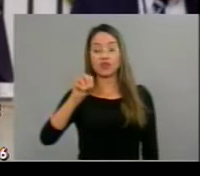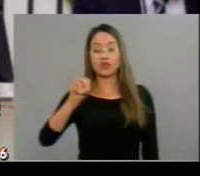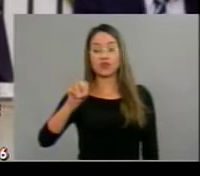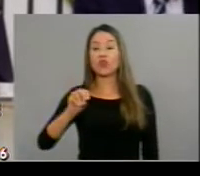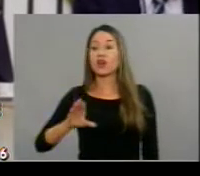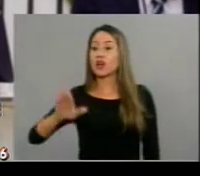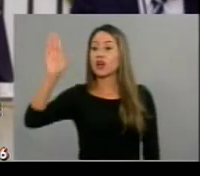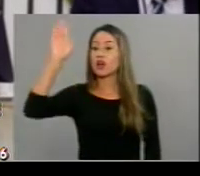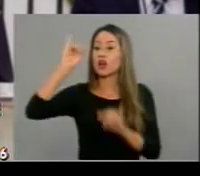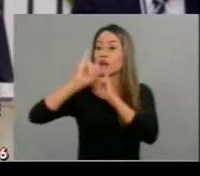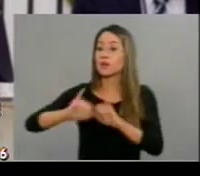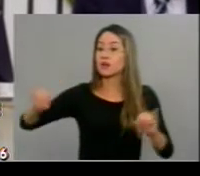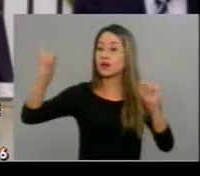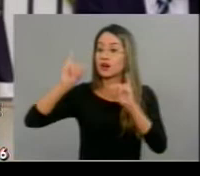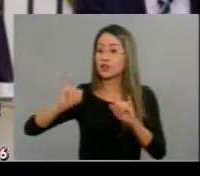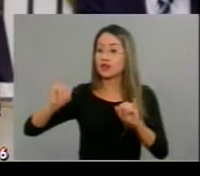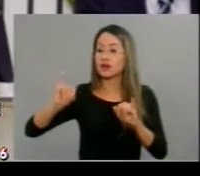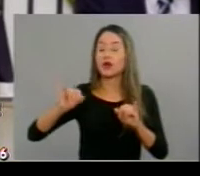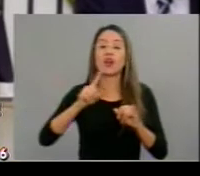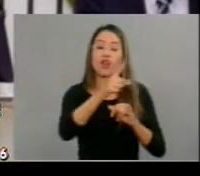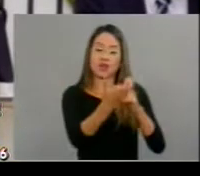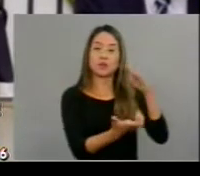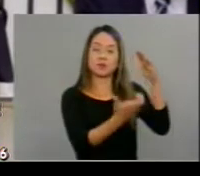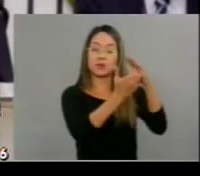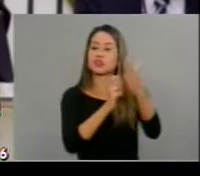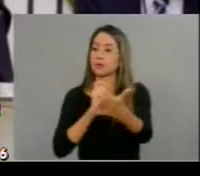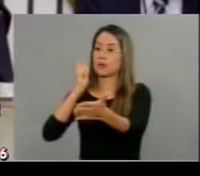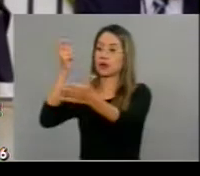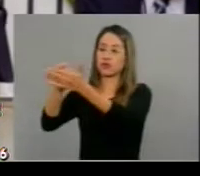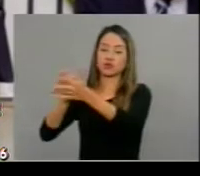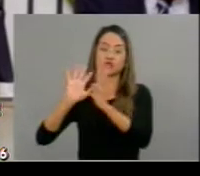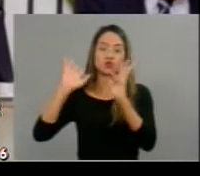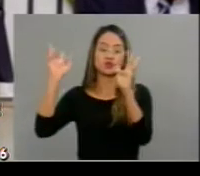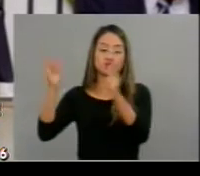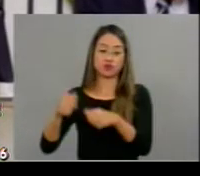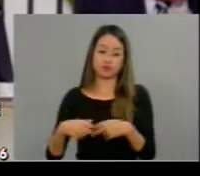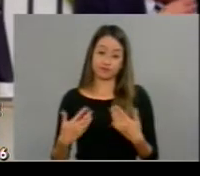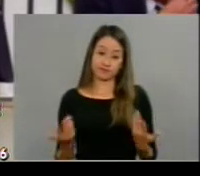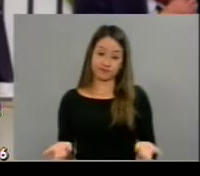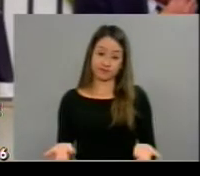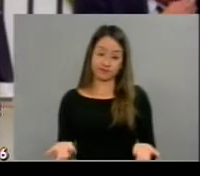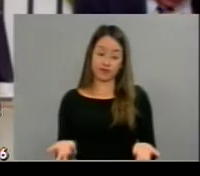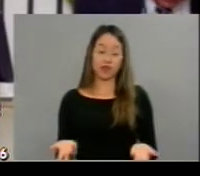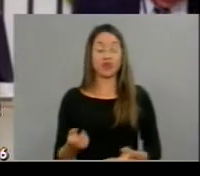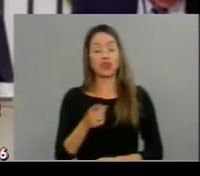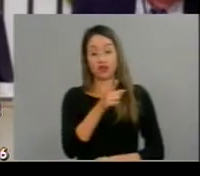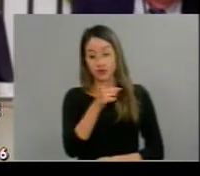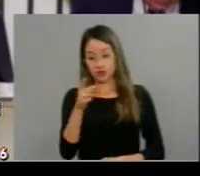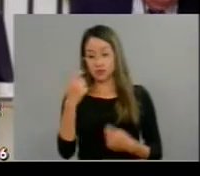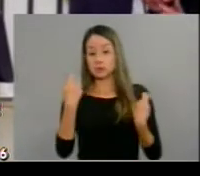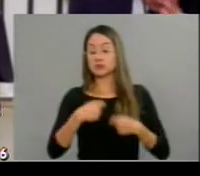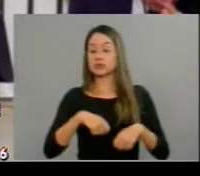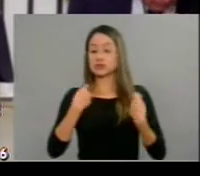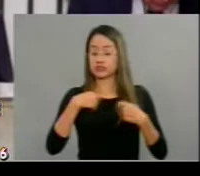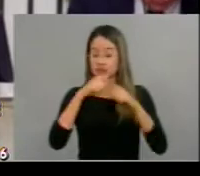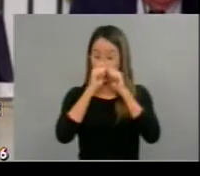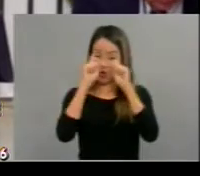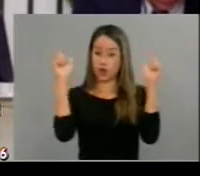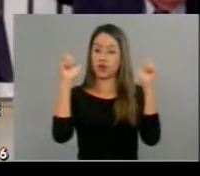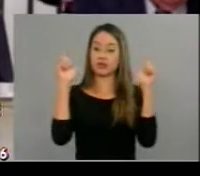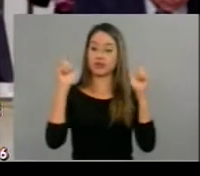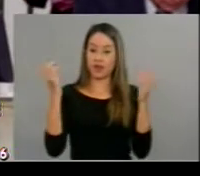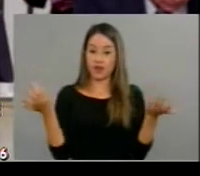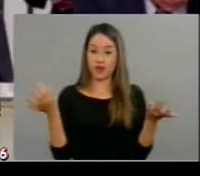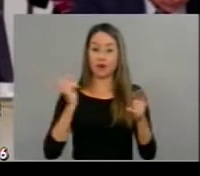Então, fica aqui o meu alerta, para que todos nós fiquemos aqui de orelhas em pé em relação a essas questões, porque